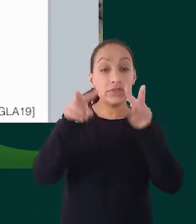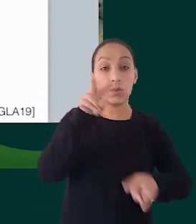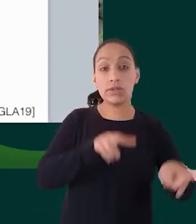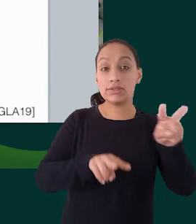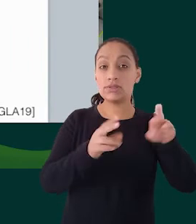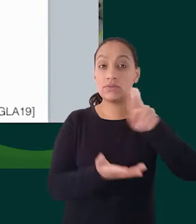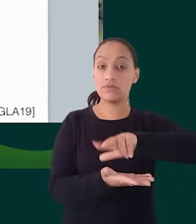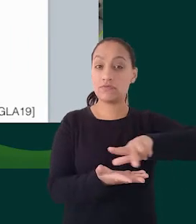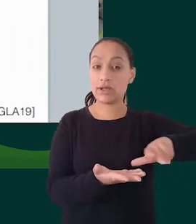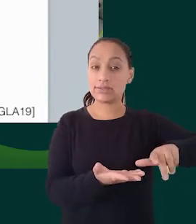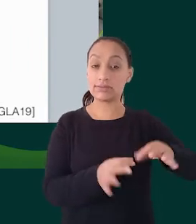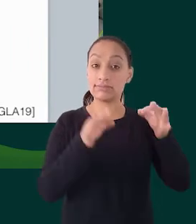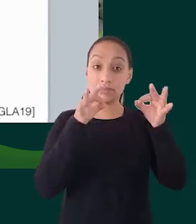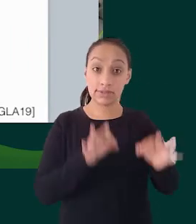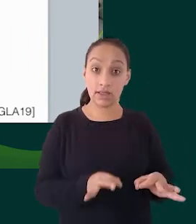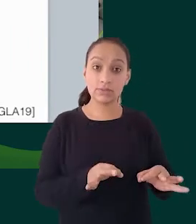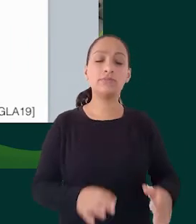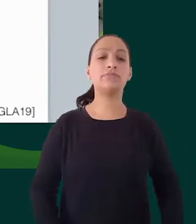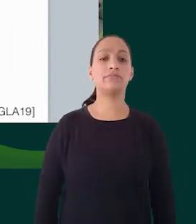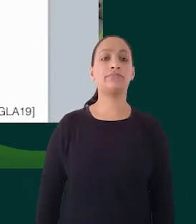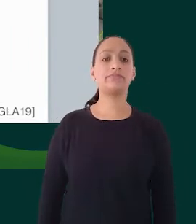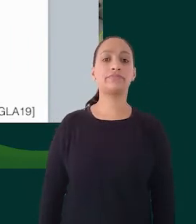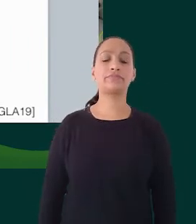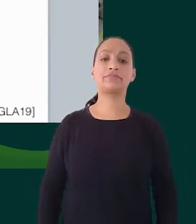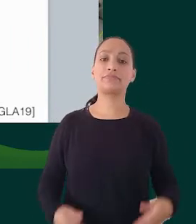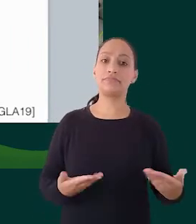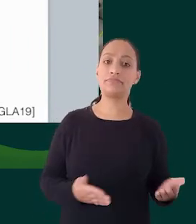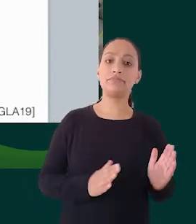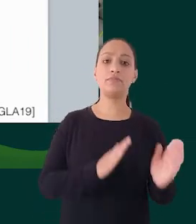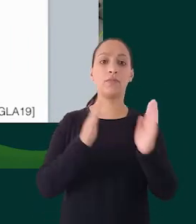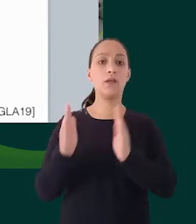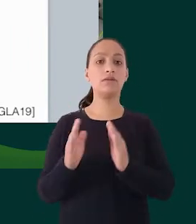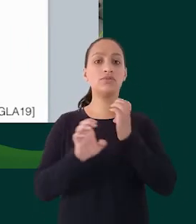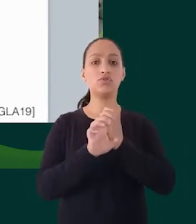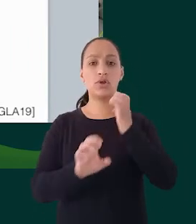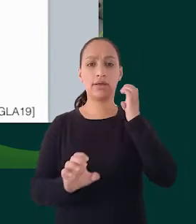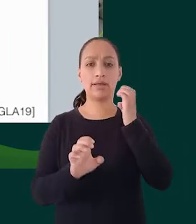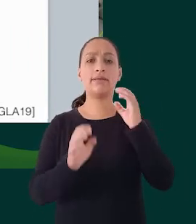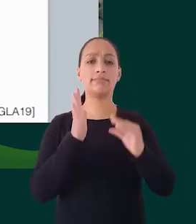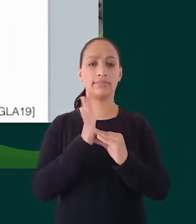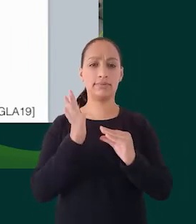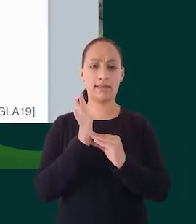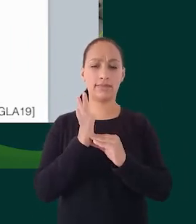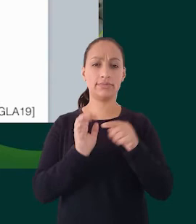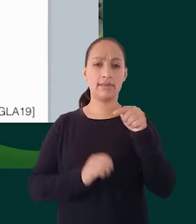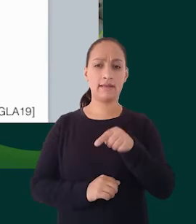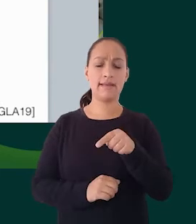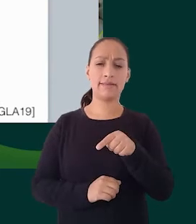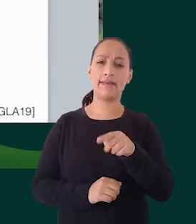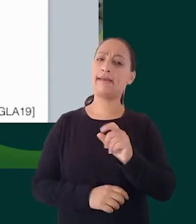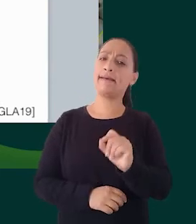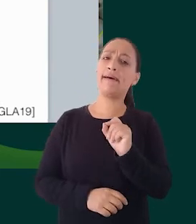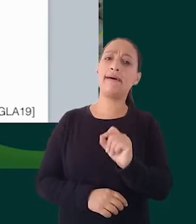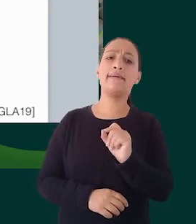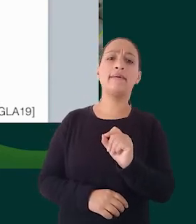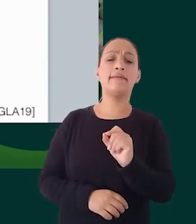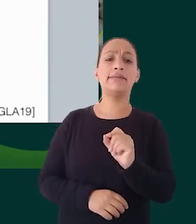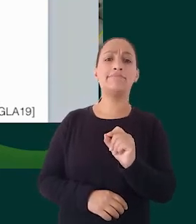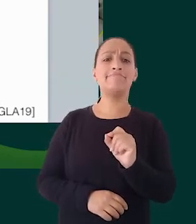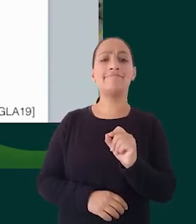diversas. Certo? Bem, o engenheiro de dados é o cara que a gente costuma brincar que é o cara